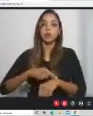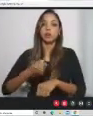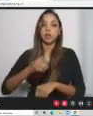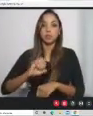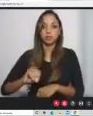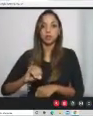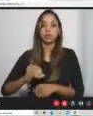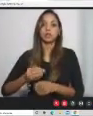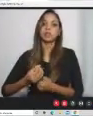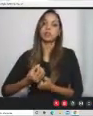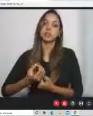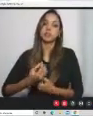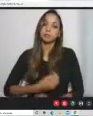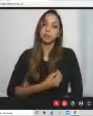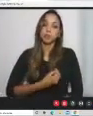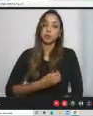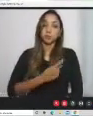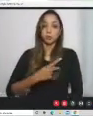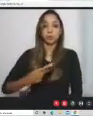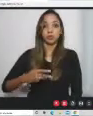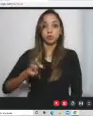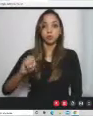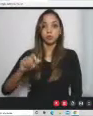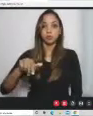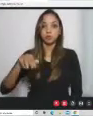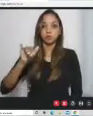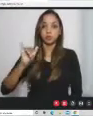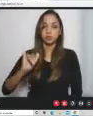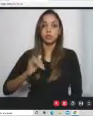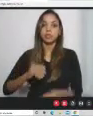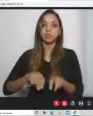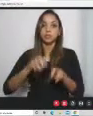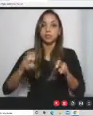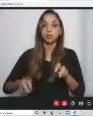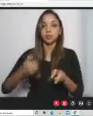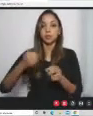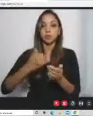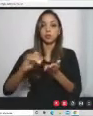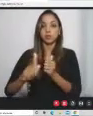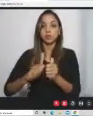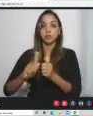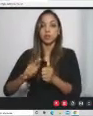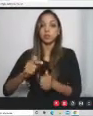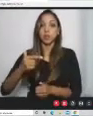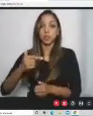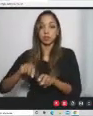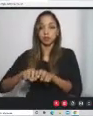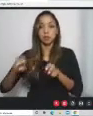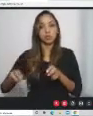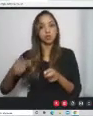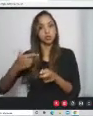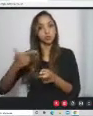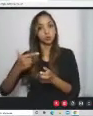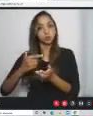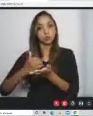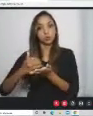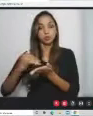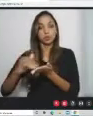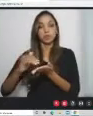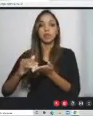presidente, Vone de Freitas, ladeado pelo primeiro secretário, Gustavo Negócio, e a segunda secretária, Carol Pires. Além dos demais edis, Diego